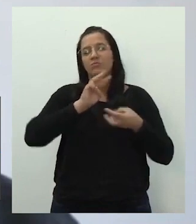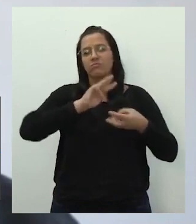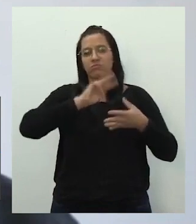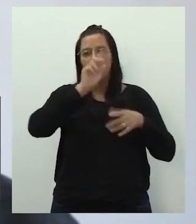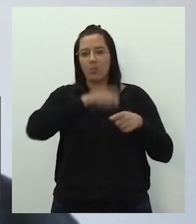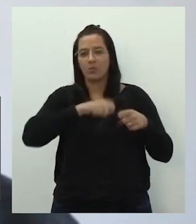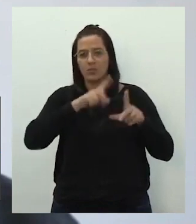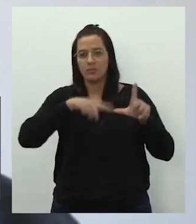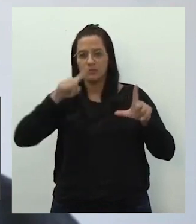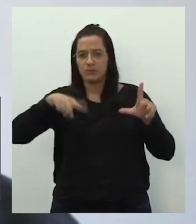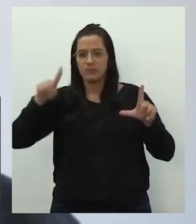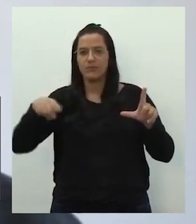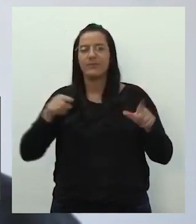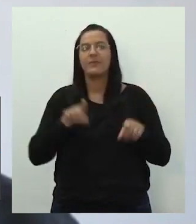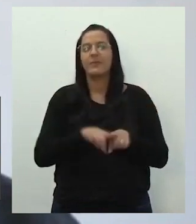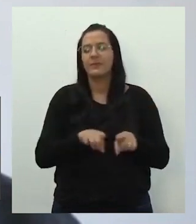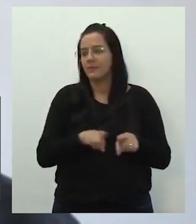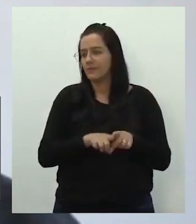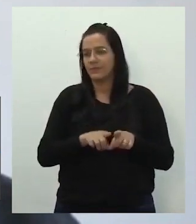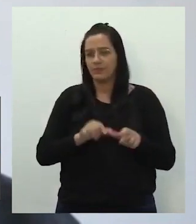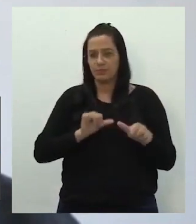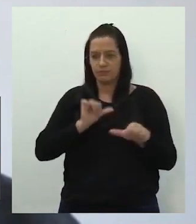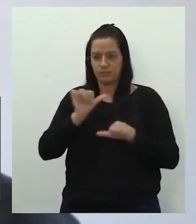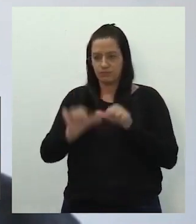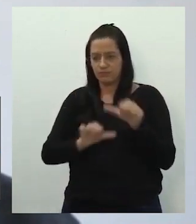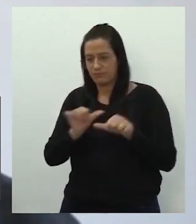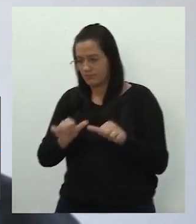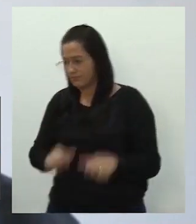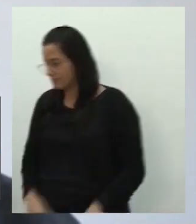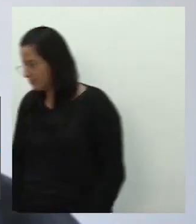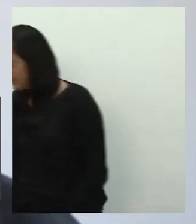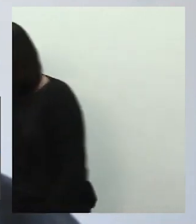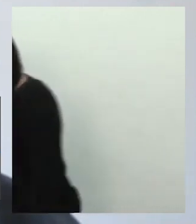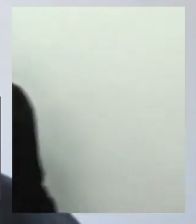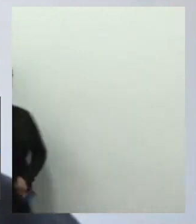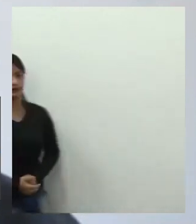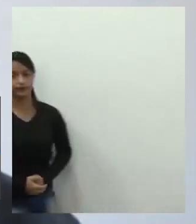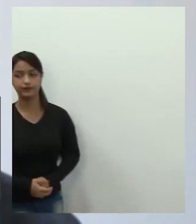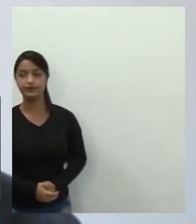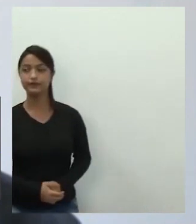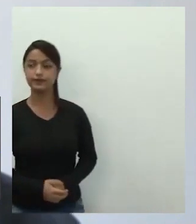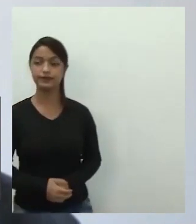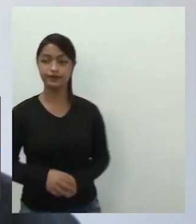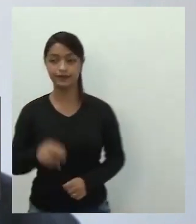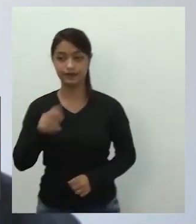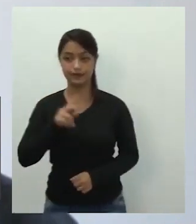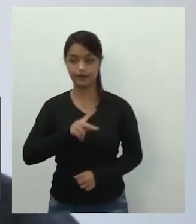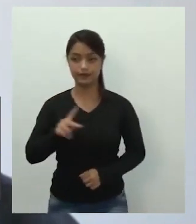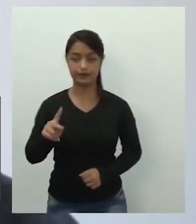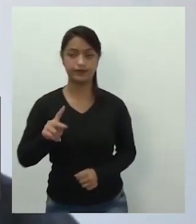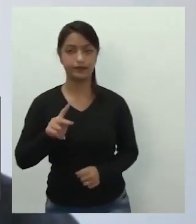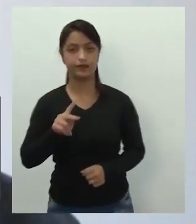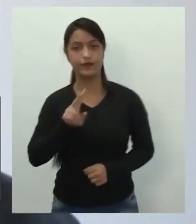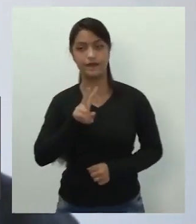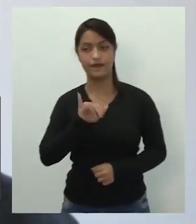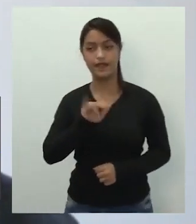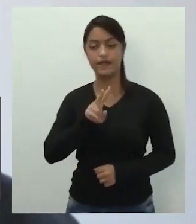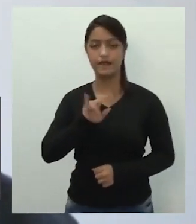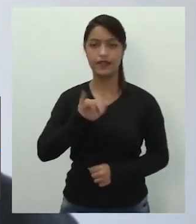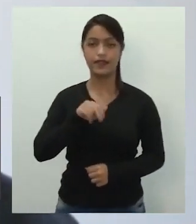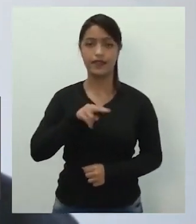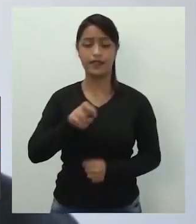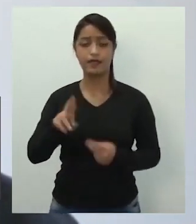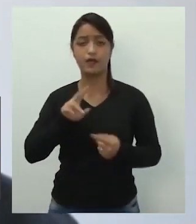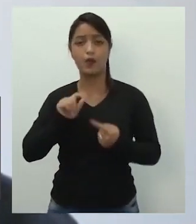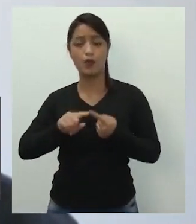um simulador, professor Leonardo FET Colorado, professora Viviane cronômetro do celular, professor